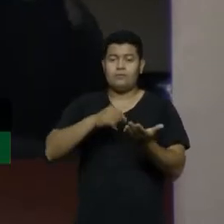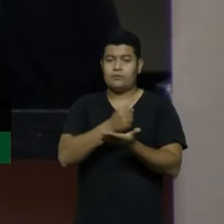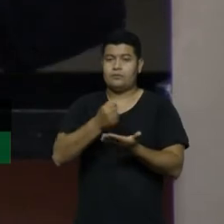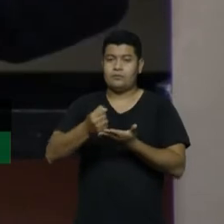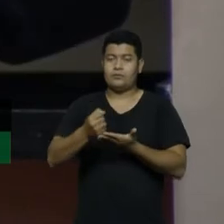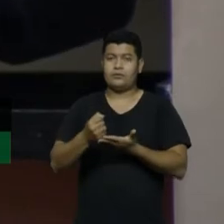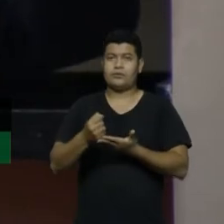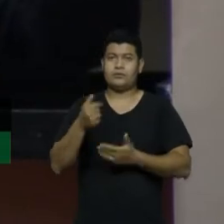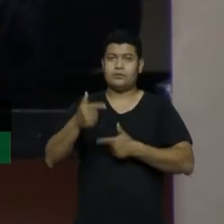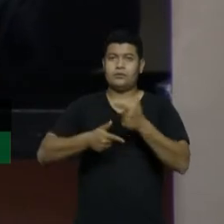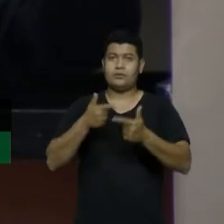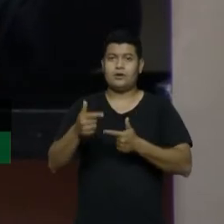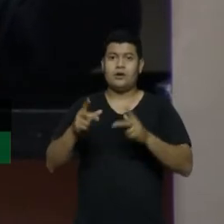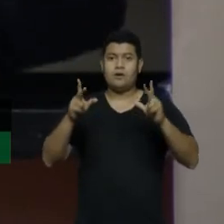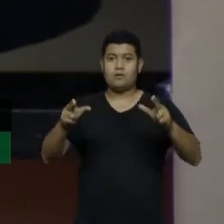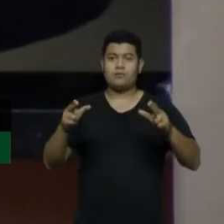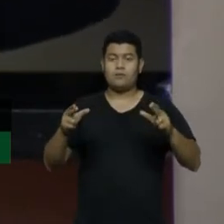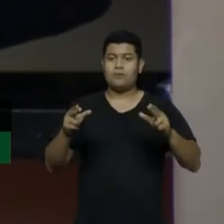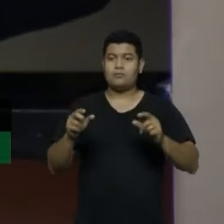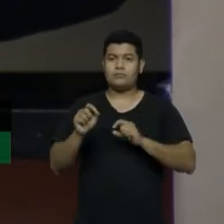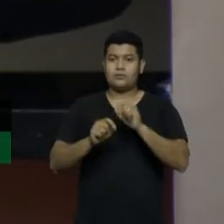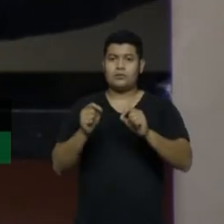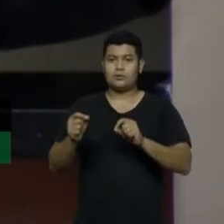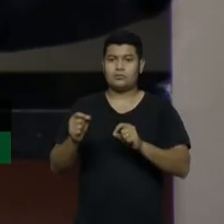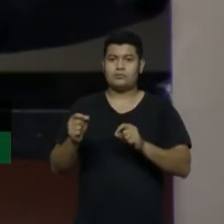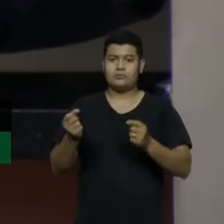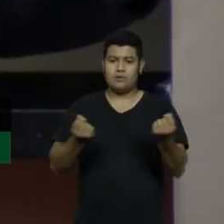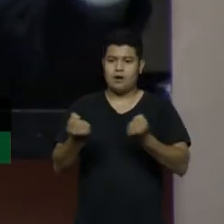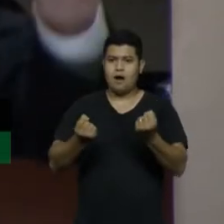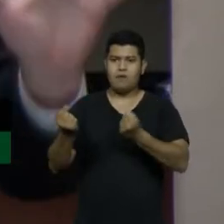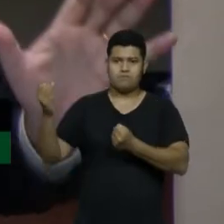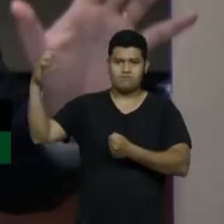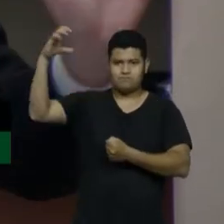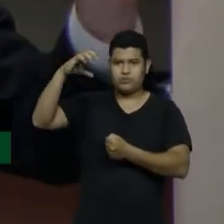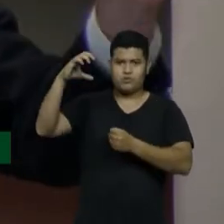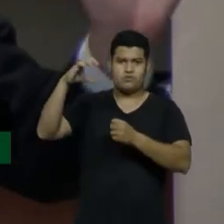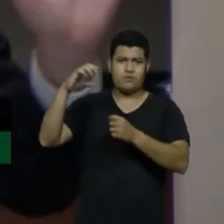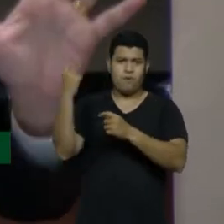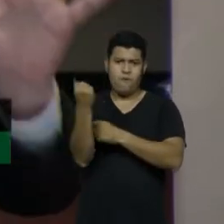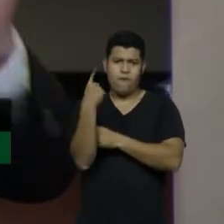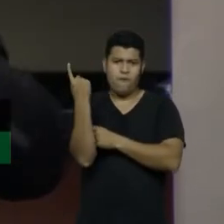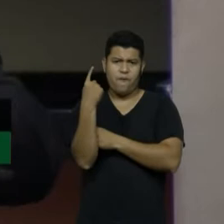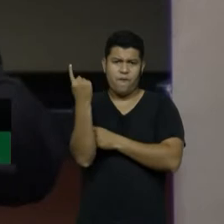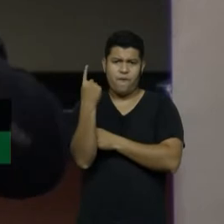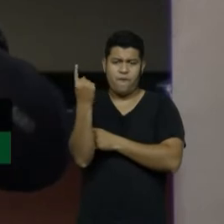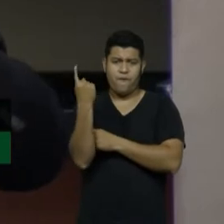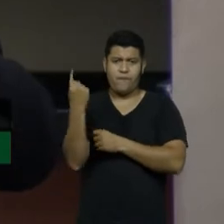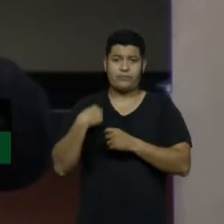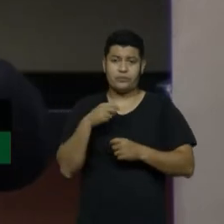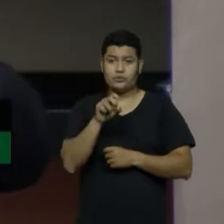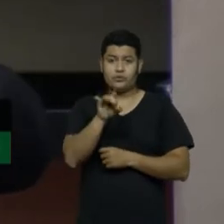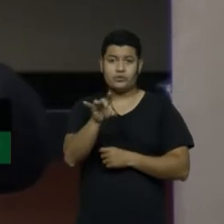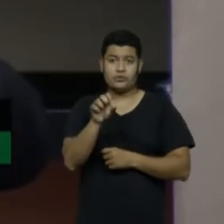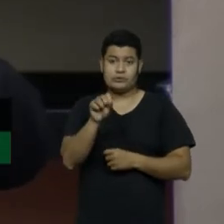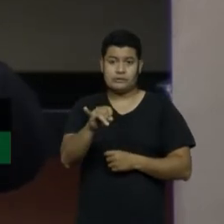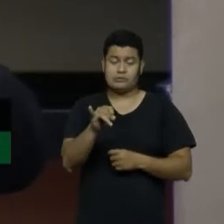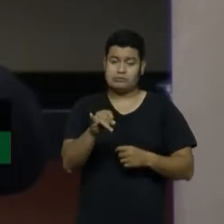mesma coisa de colocar sirene num carro. Não pode colocar qualquer carro sirene, só se for carro de segurança pública ou